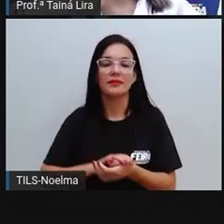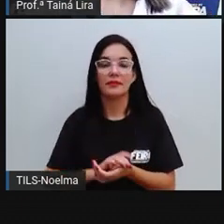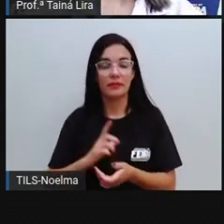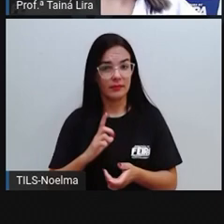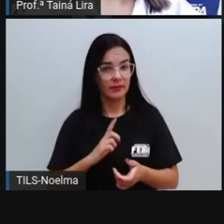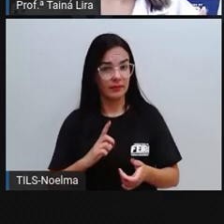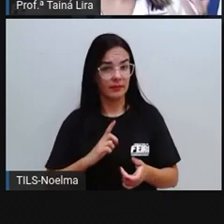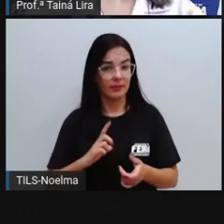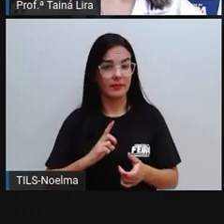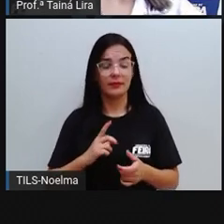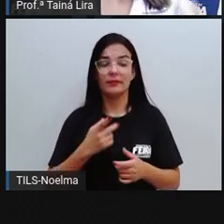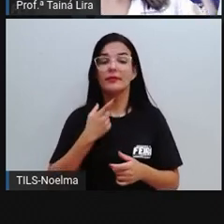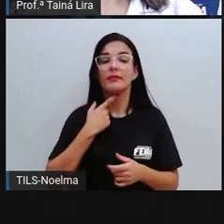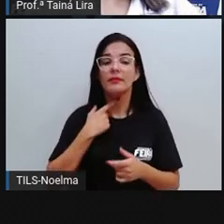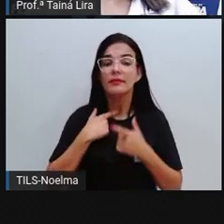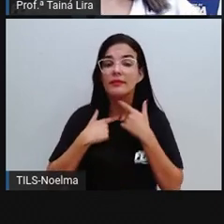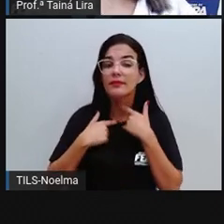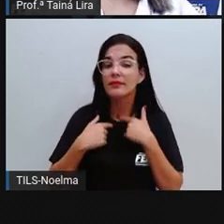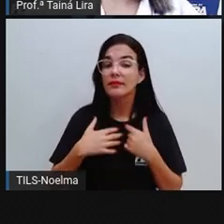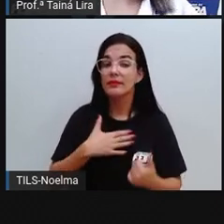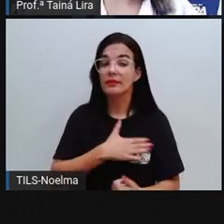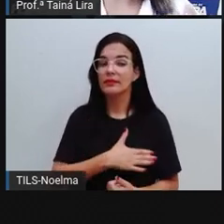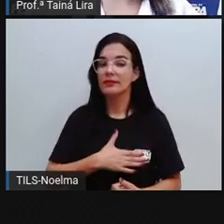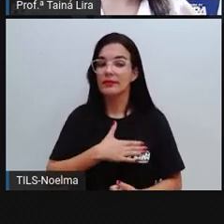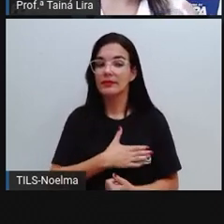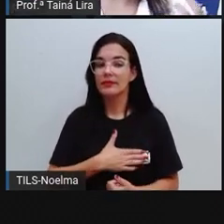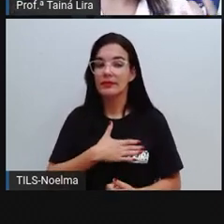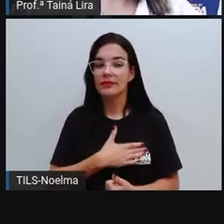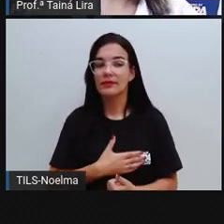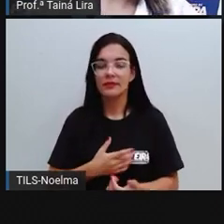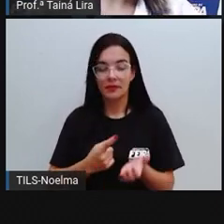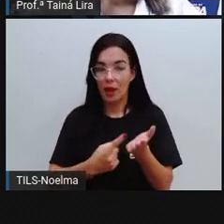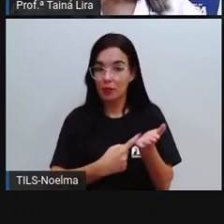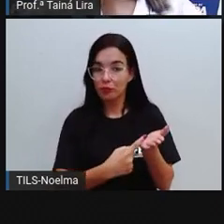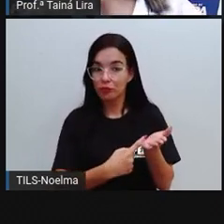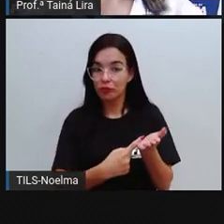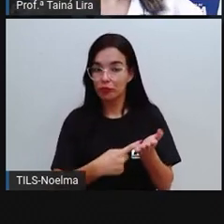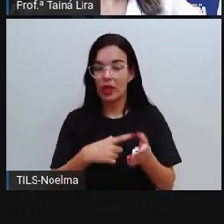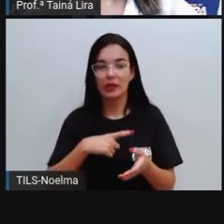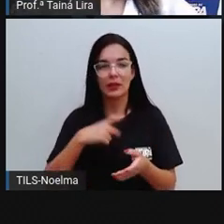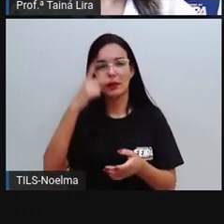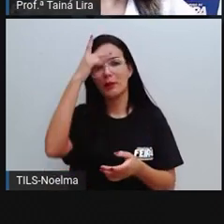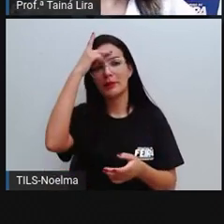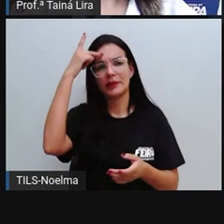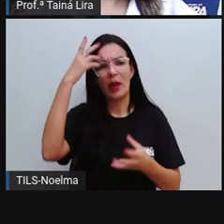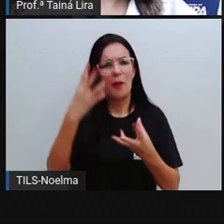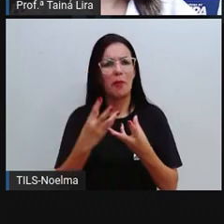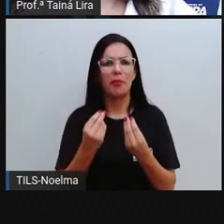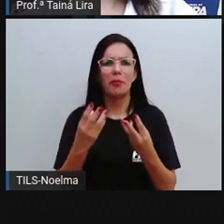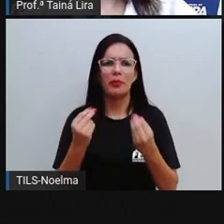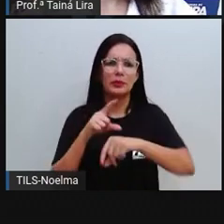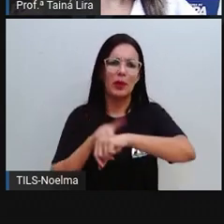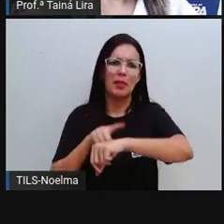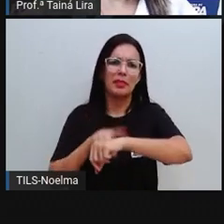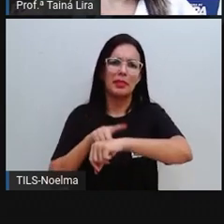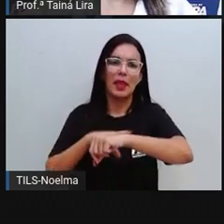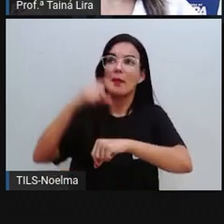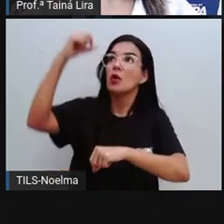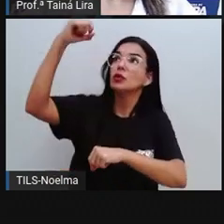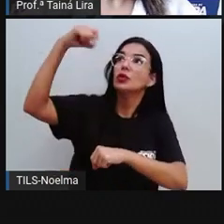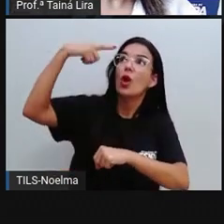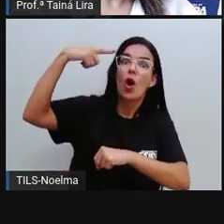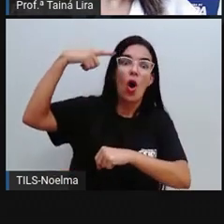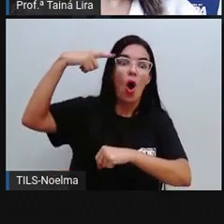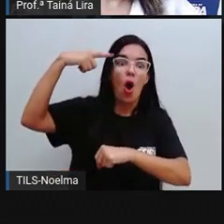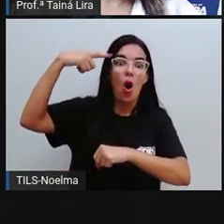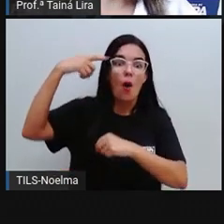né, a gostar do bronzeado, só que algumas pessoas exageram. Exageram em qual sentido, Pro? Por exemplo,